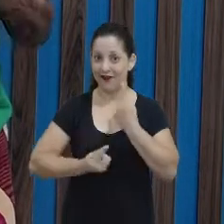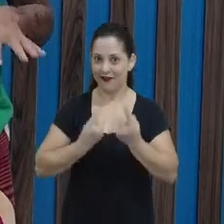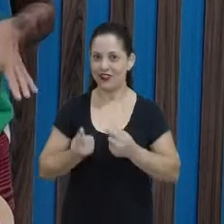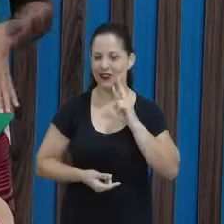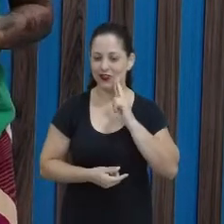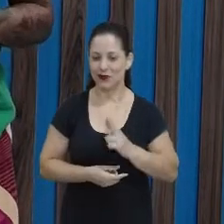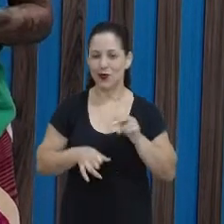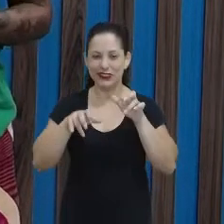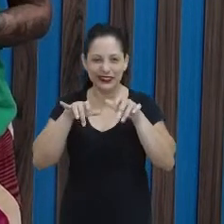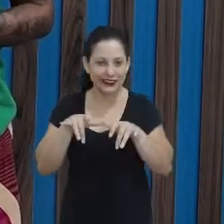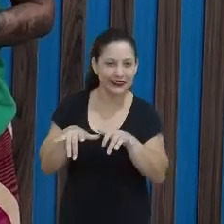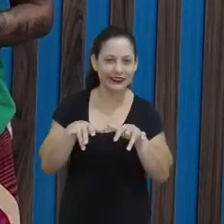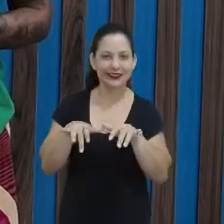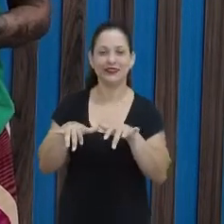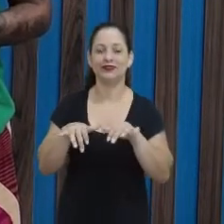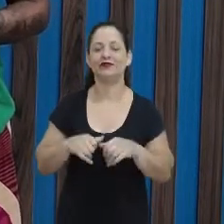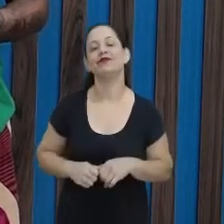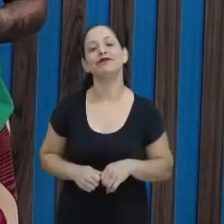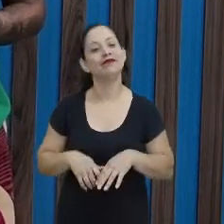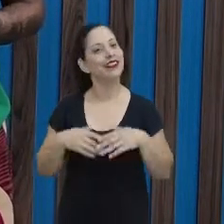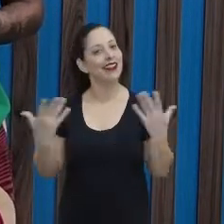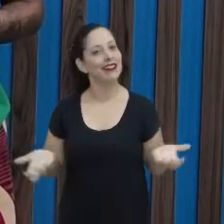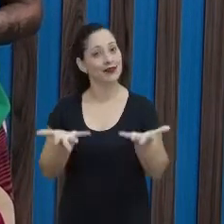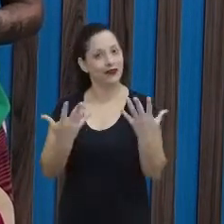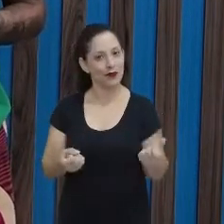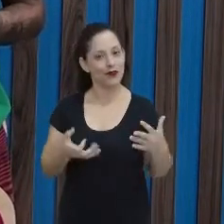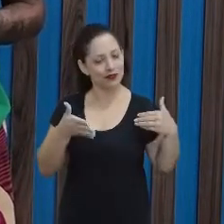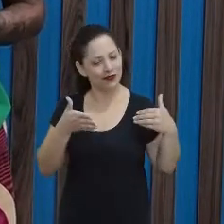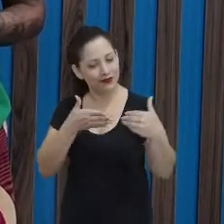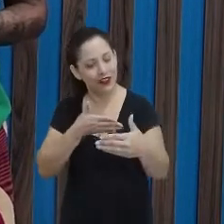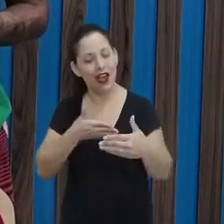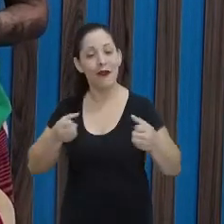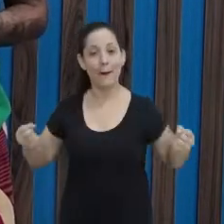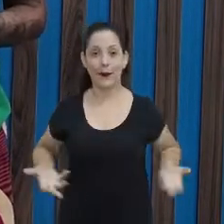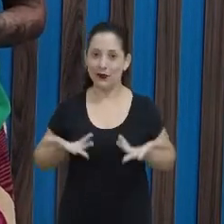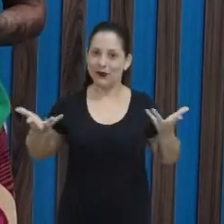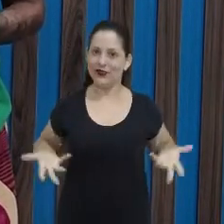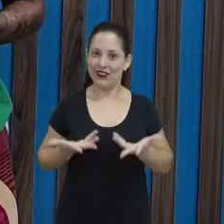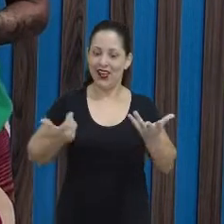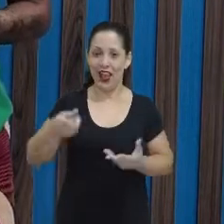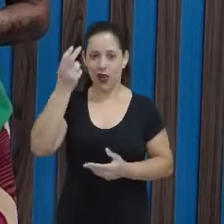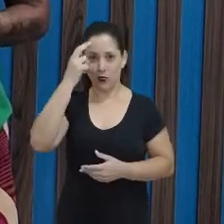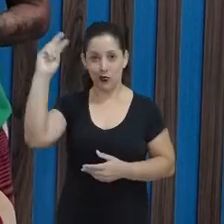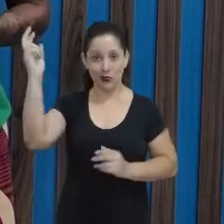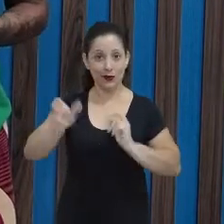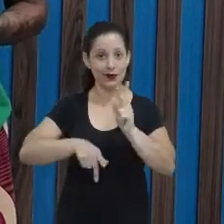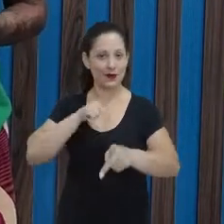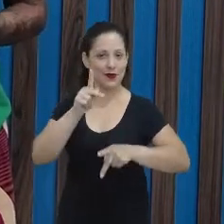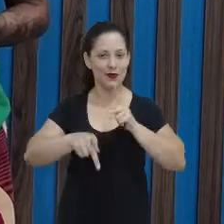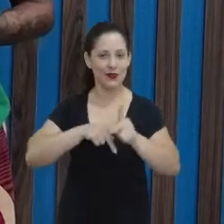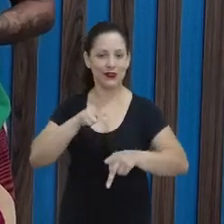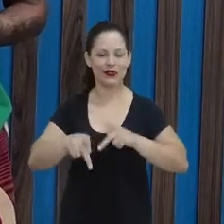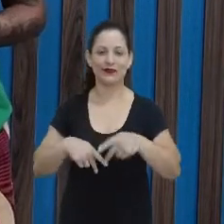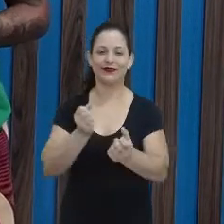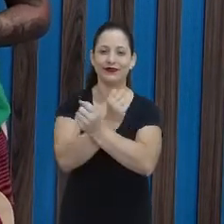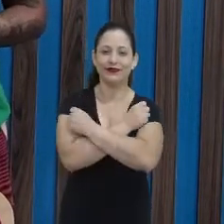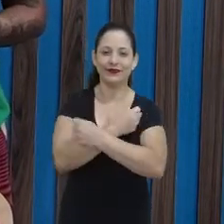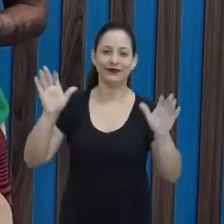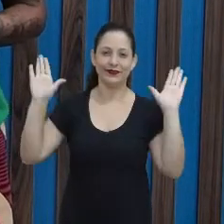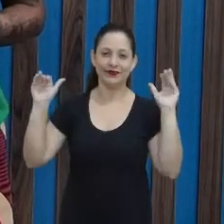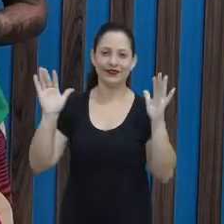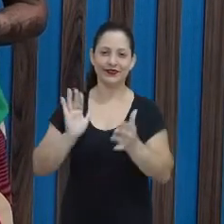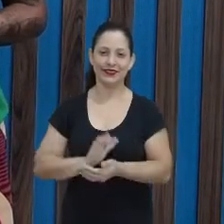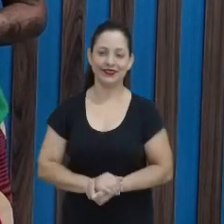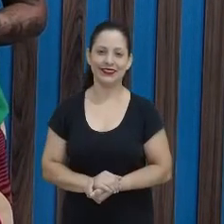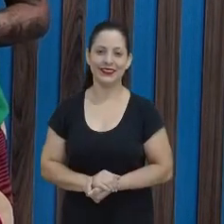também quando dou uma olhada. E é isso, gente. Vamos continuar incentivando a nossa cultura popular, tá bom? Abraço, pessoal.